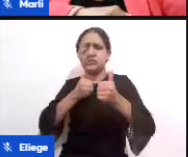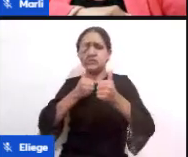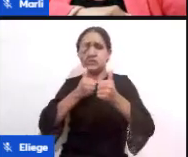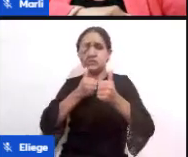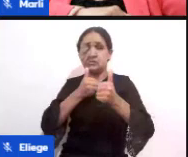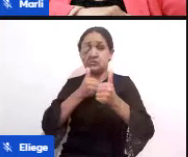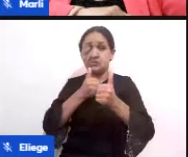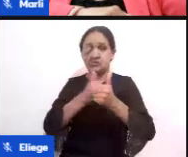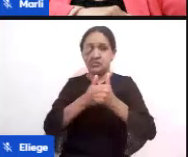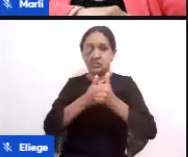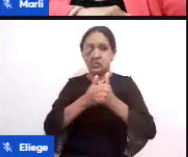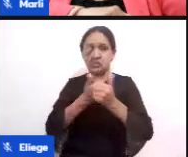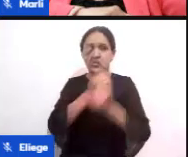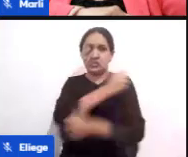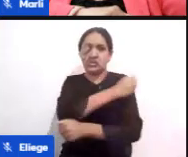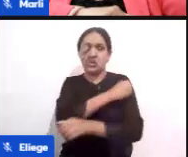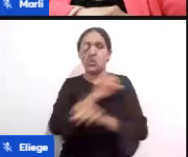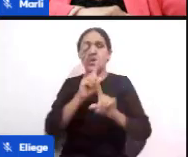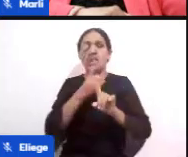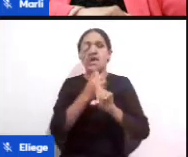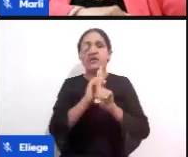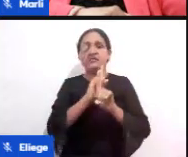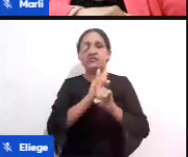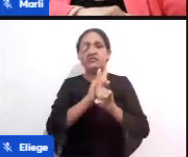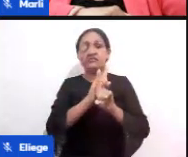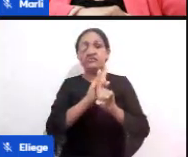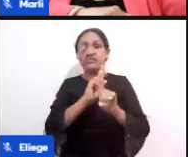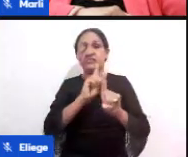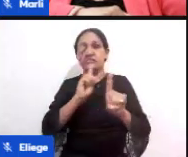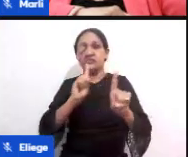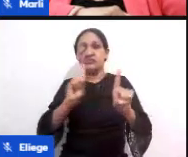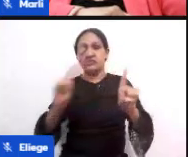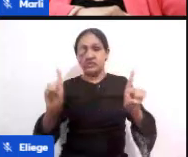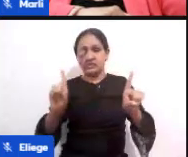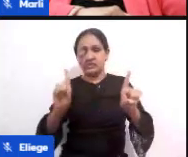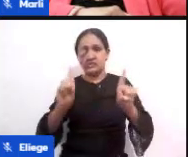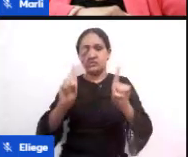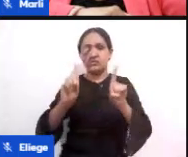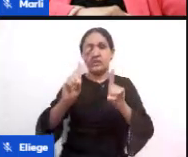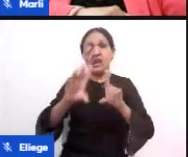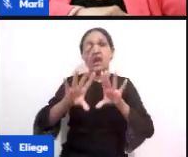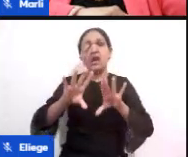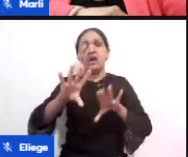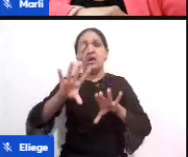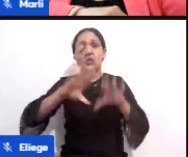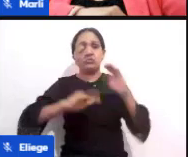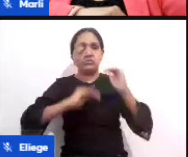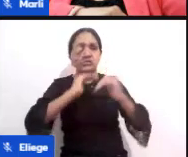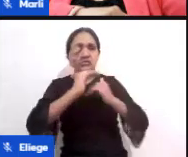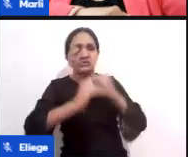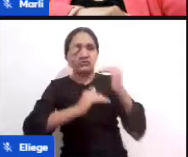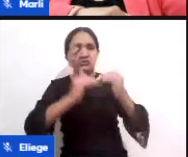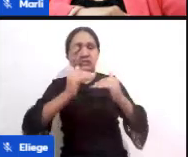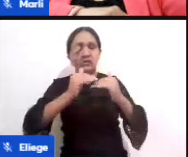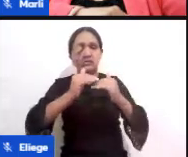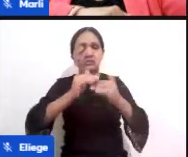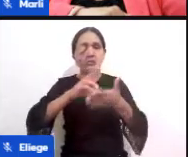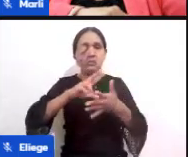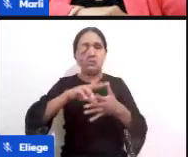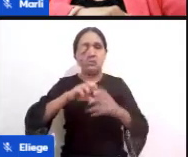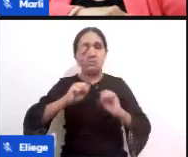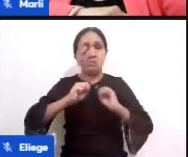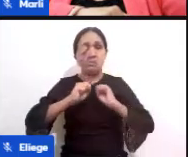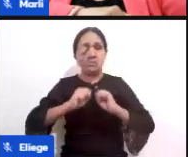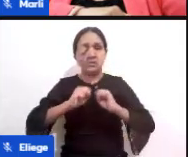distância entre o nível de desenvolvimento potencial e o nível de desenvolvimento real. O que isso